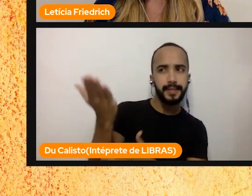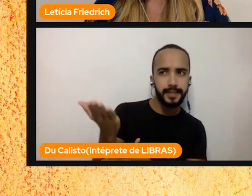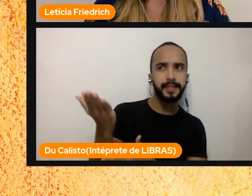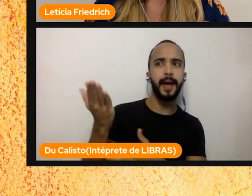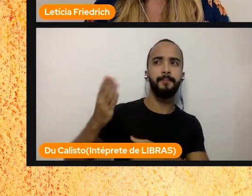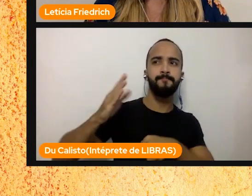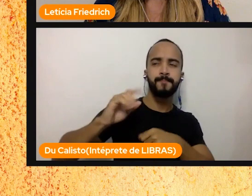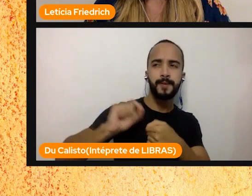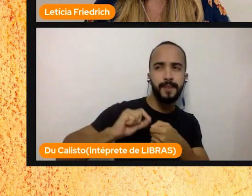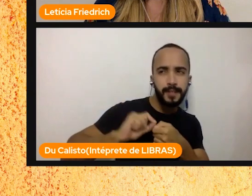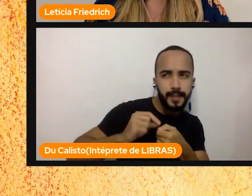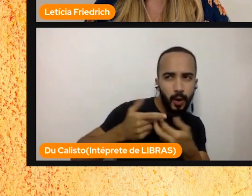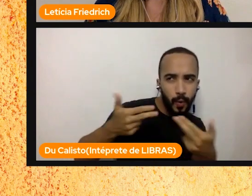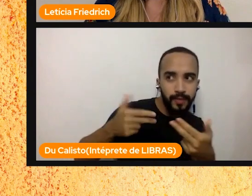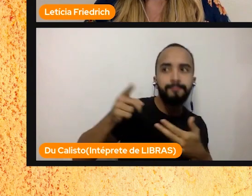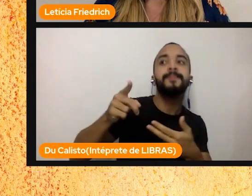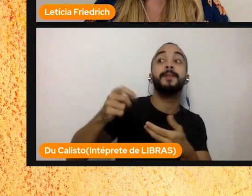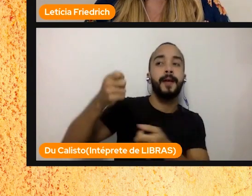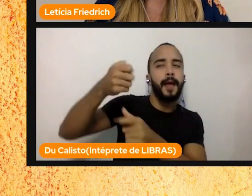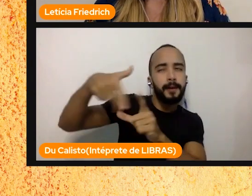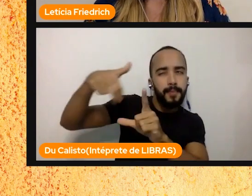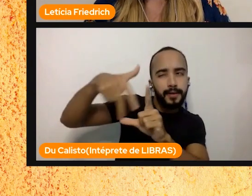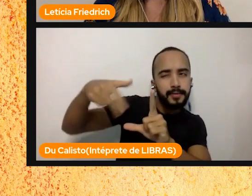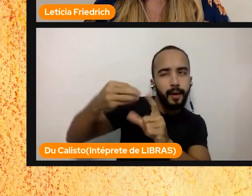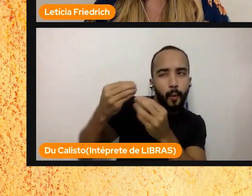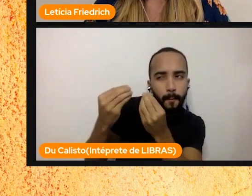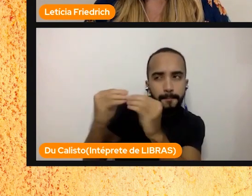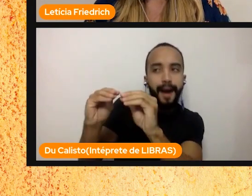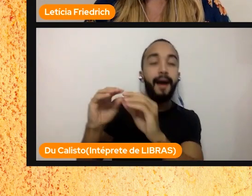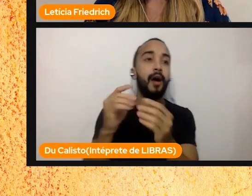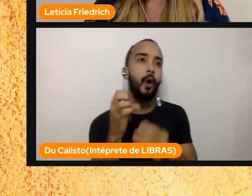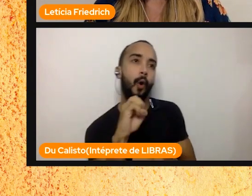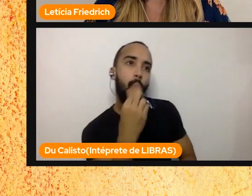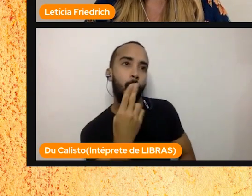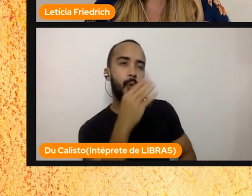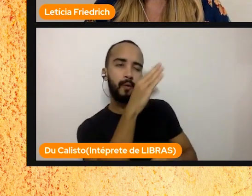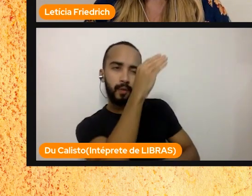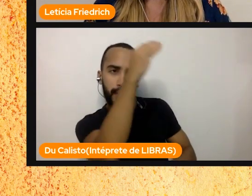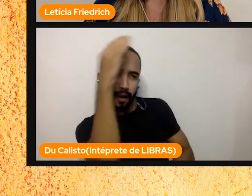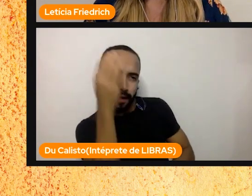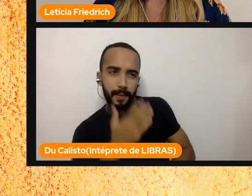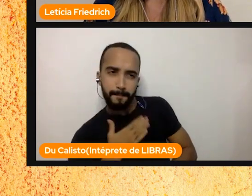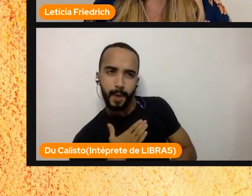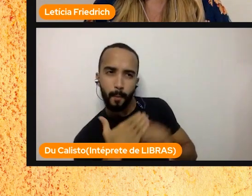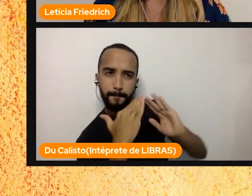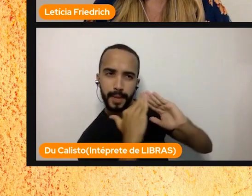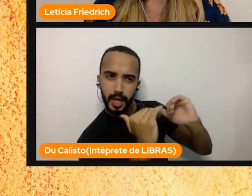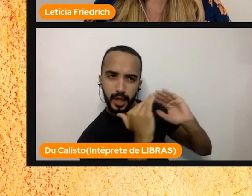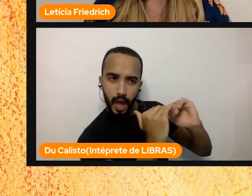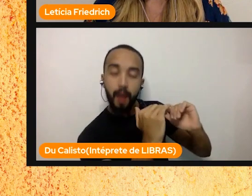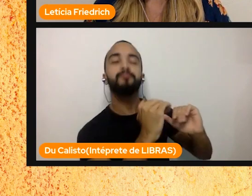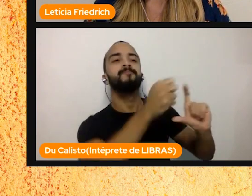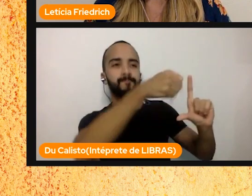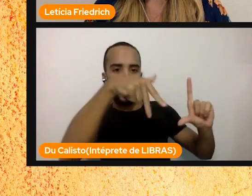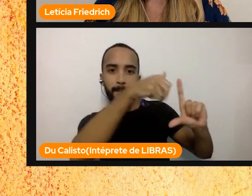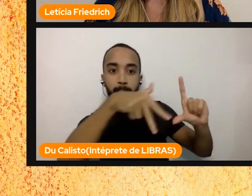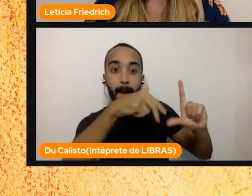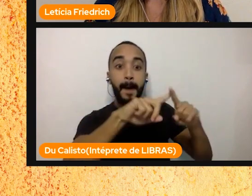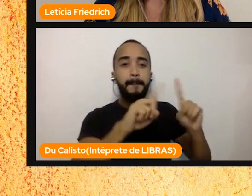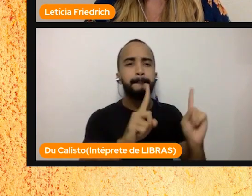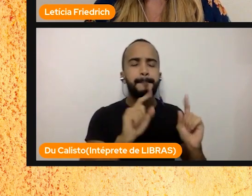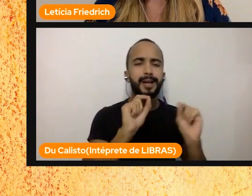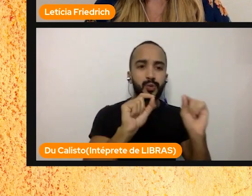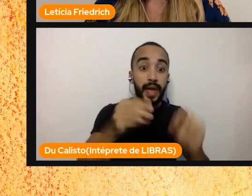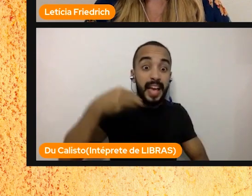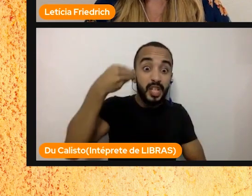gente fazia, às vezes, um vídeo para um cliente determinado, eu tentava fazer em animação, mas eram sempre experiências assim, soltas, não tinha nada muito amarrado,